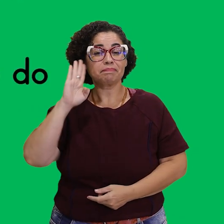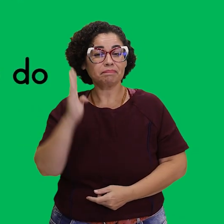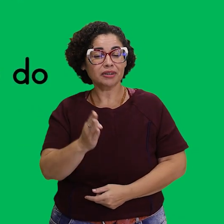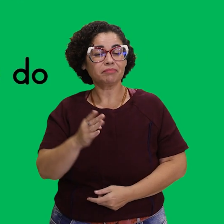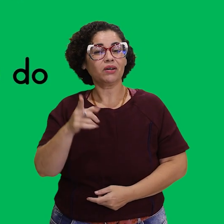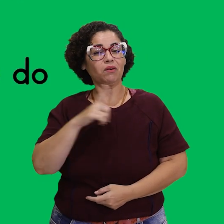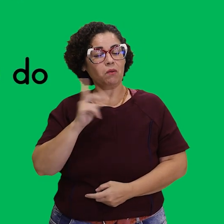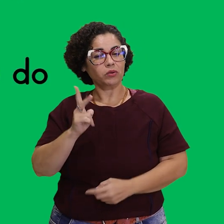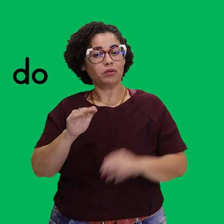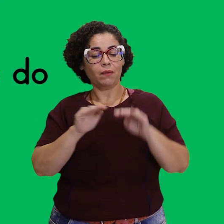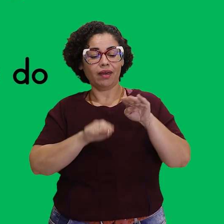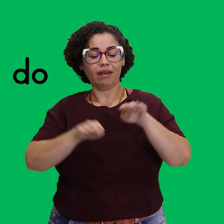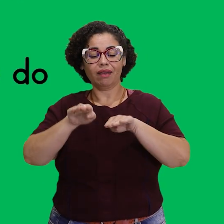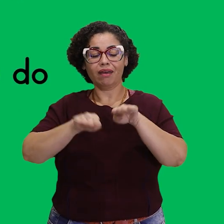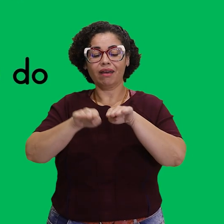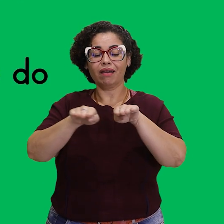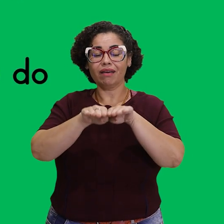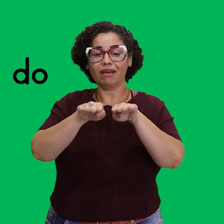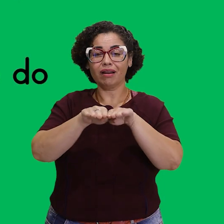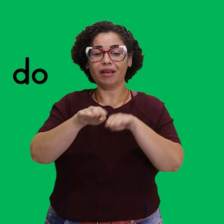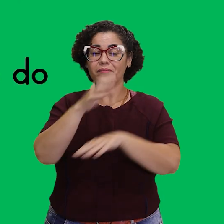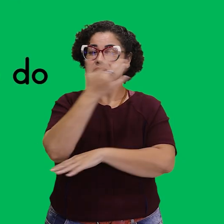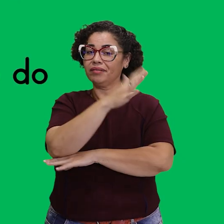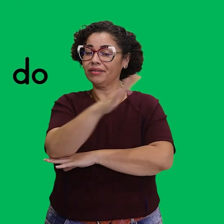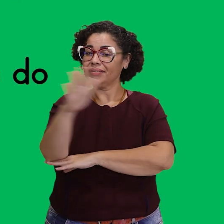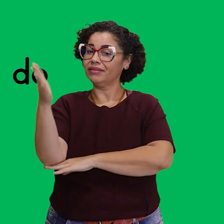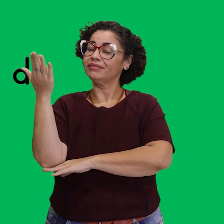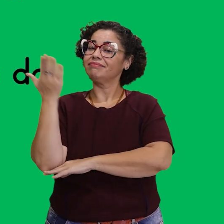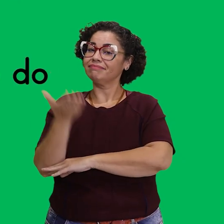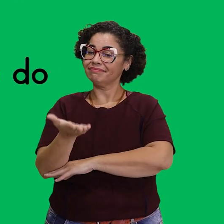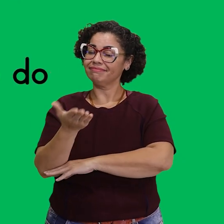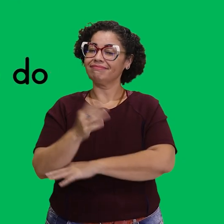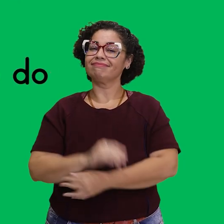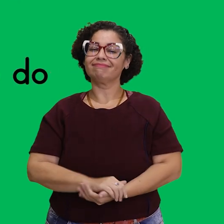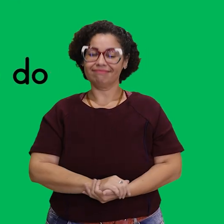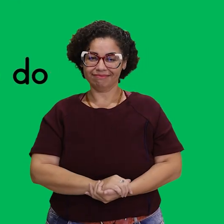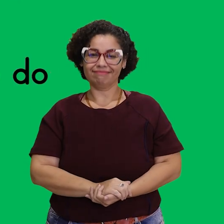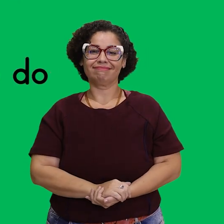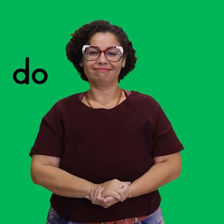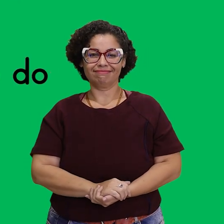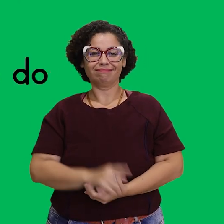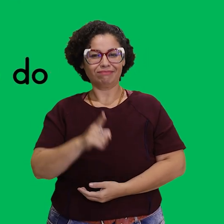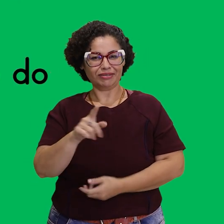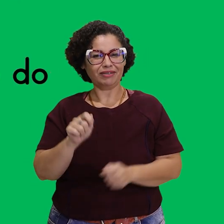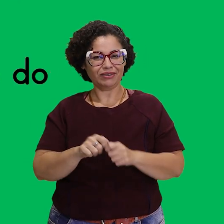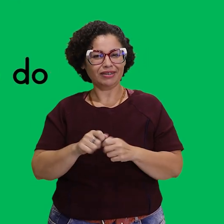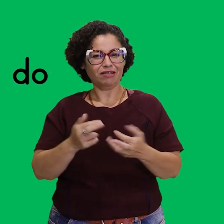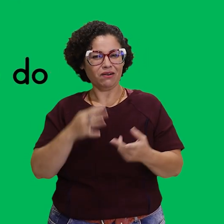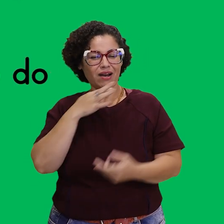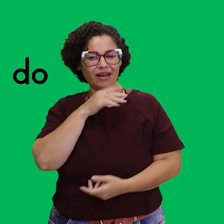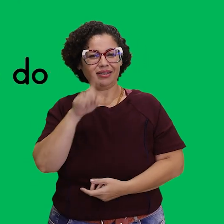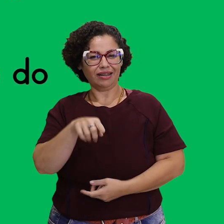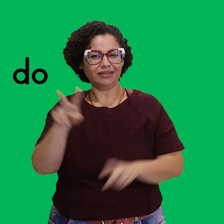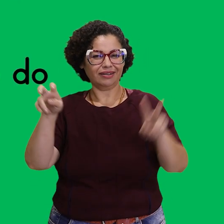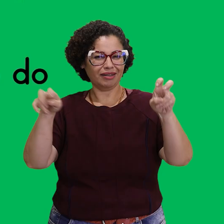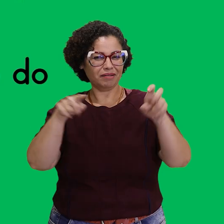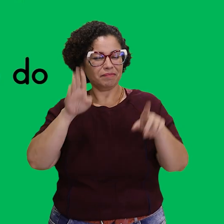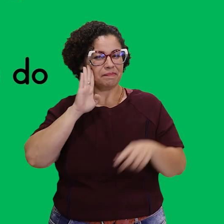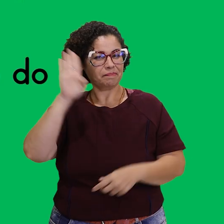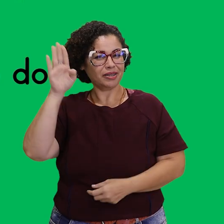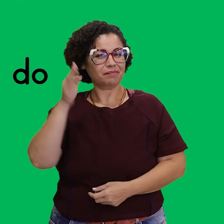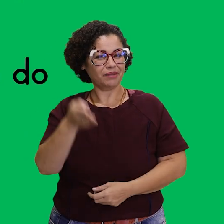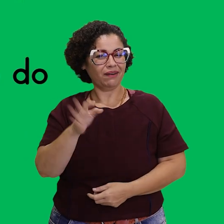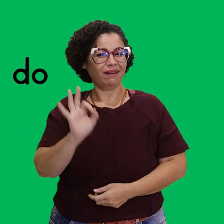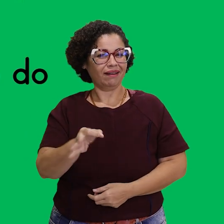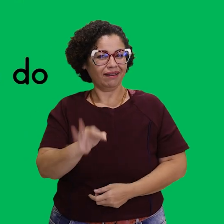são fundamentais para manter o equilíbrio do meio ambiente. Certo? É isso que você colocaria? Você achou